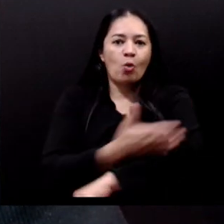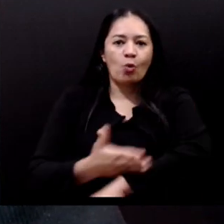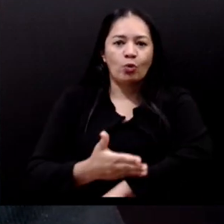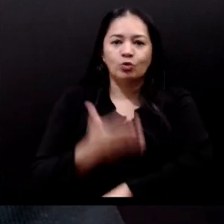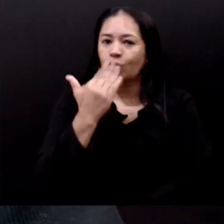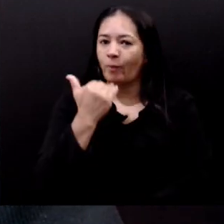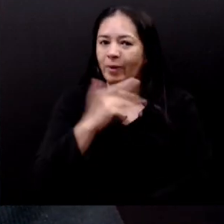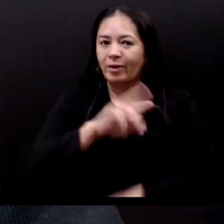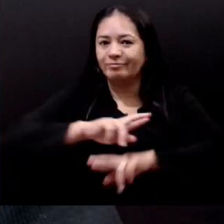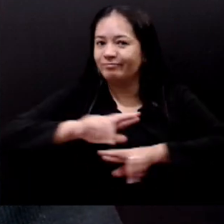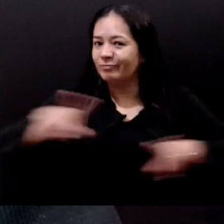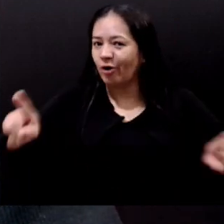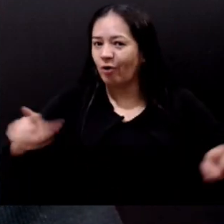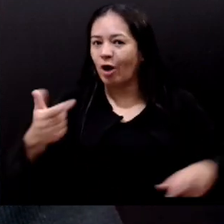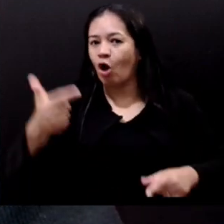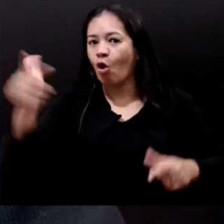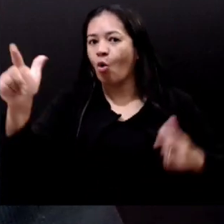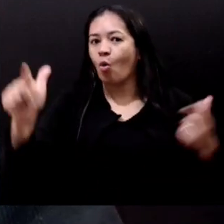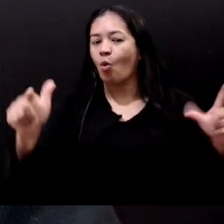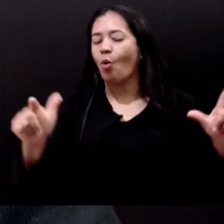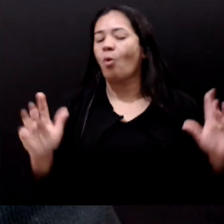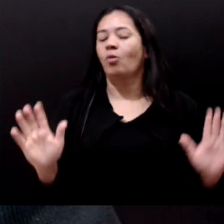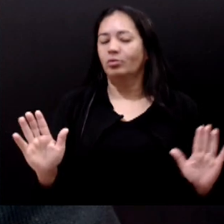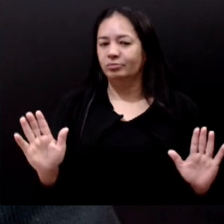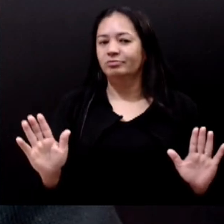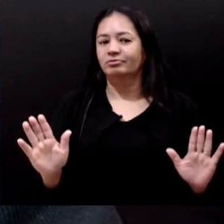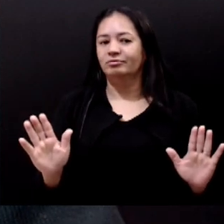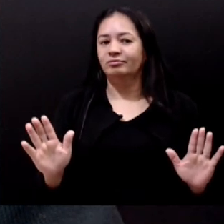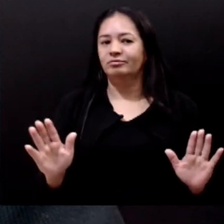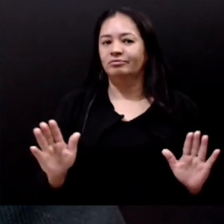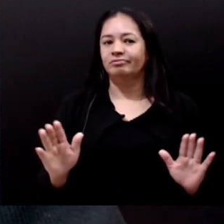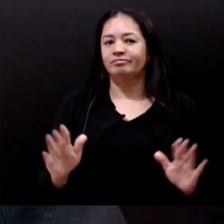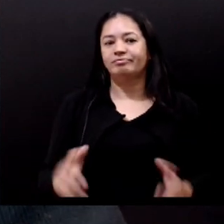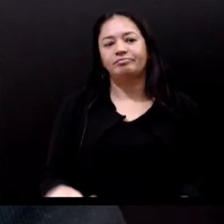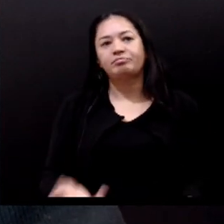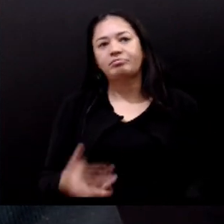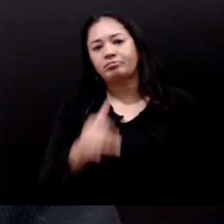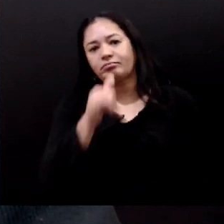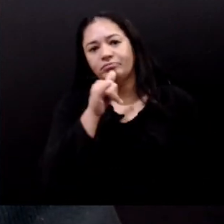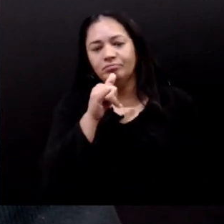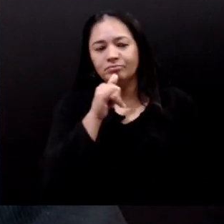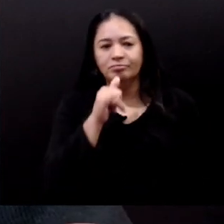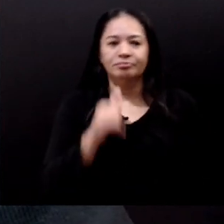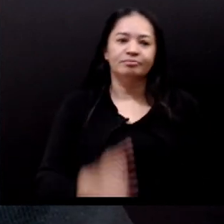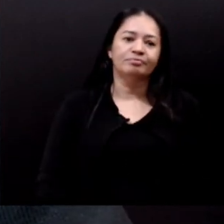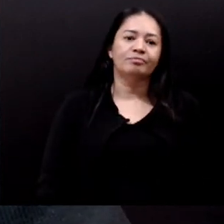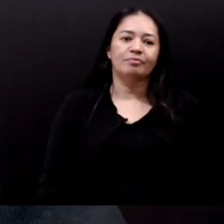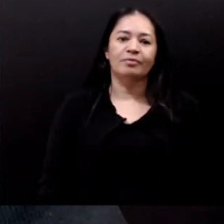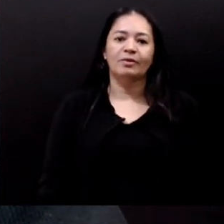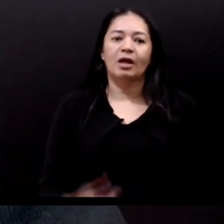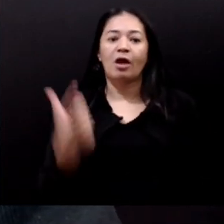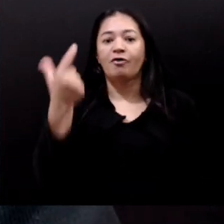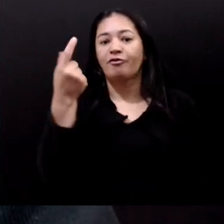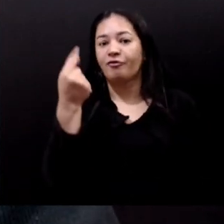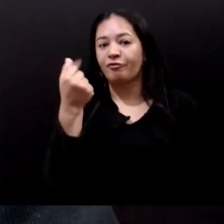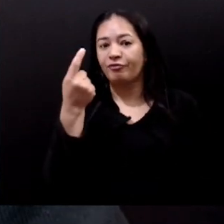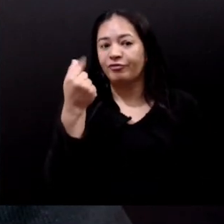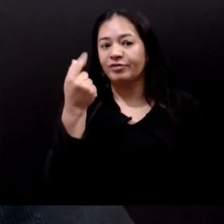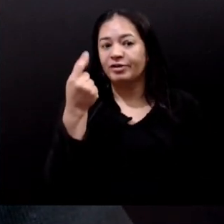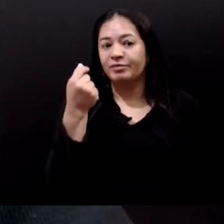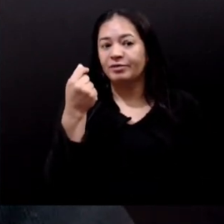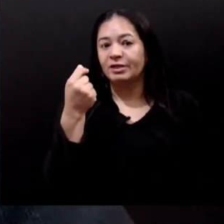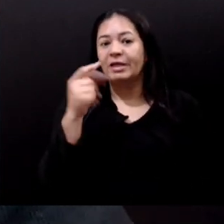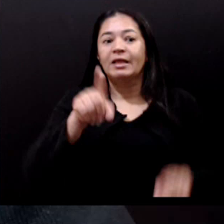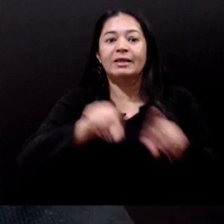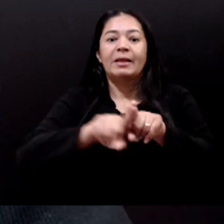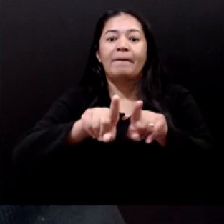outros fatores, né, que são multifuncionais, né. Por exemplo, questões, financeiras, o próprio biotipo, né, o